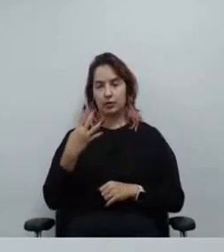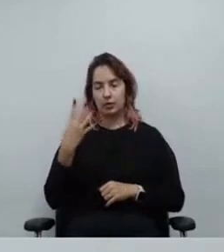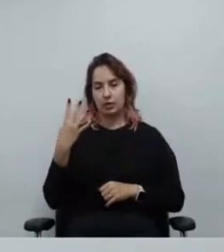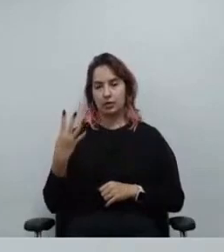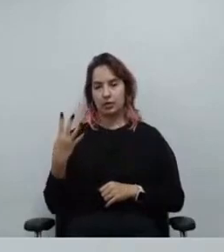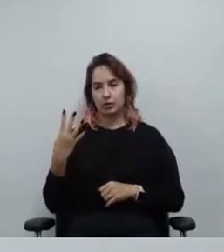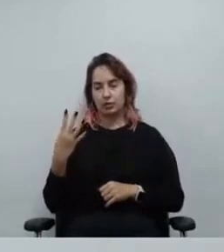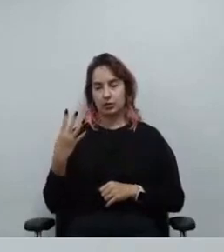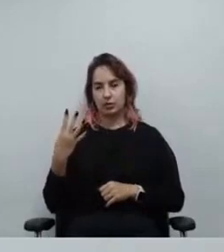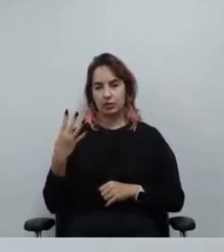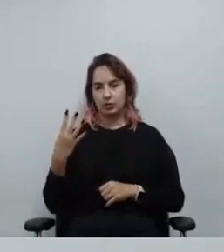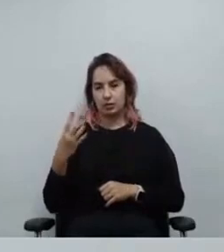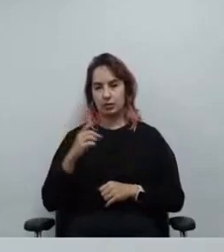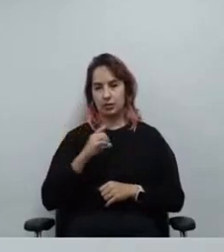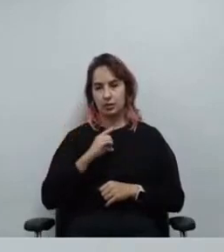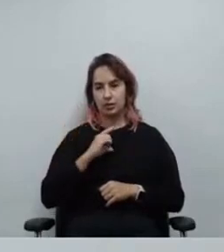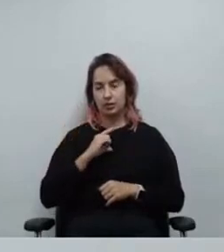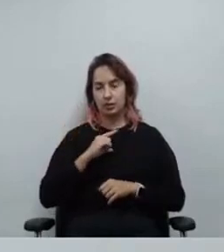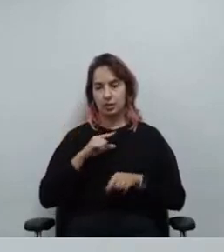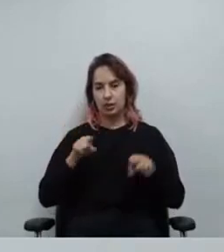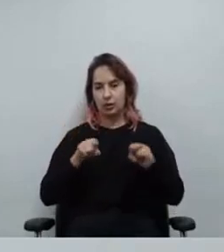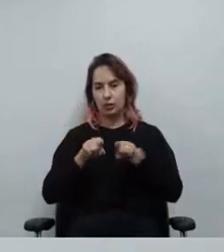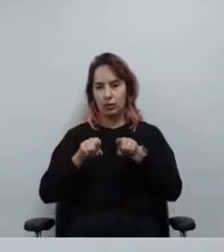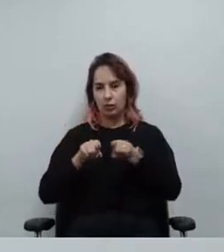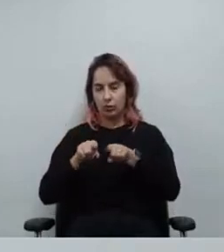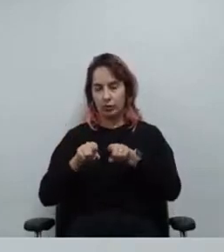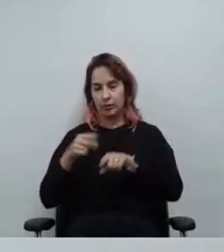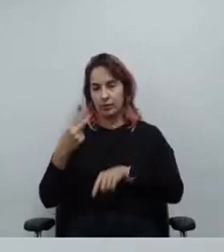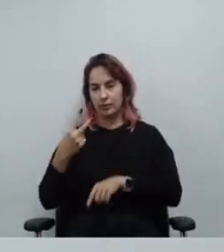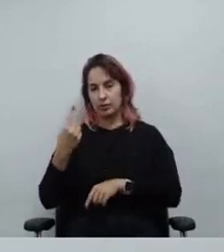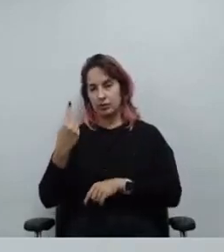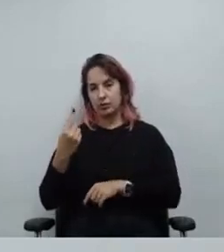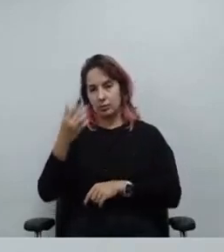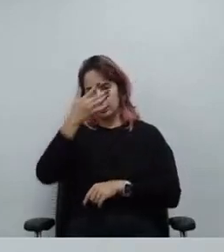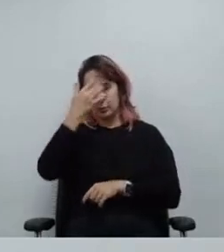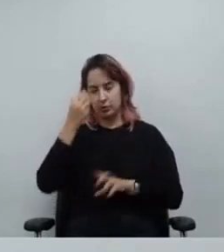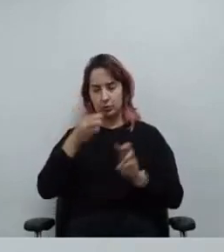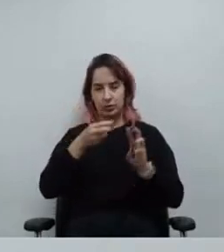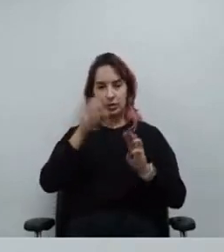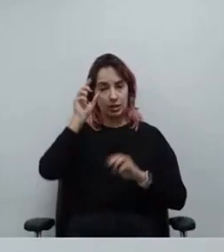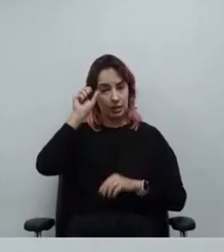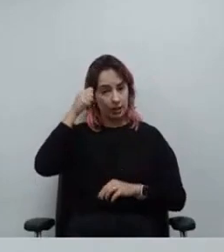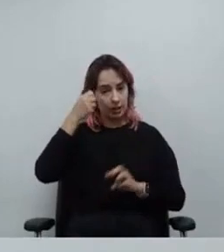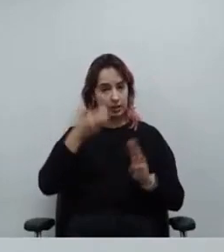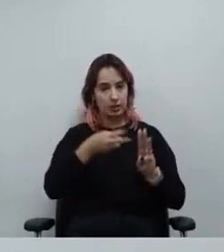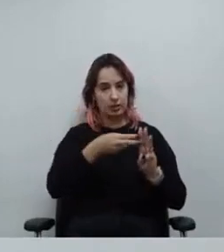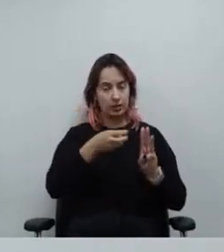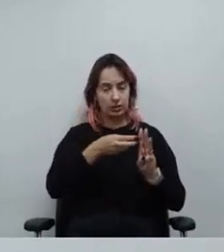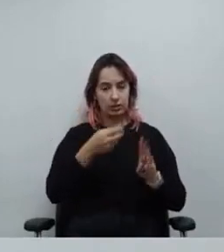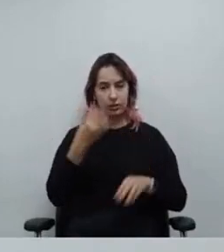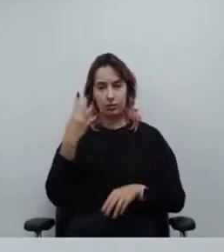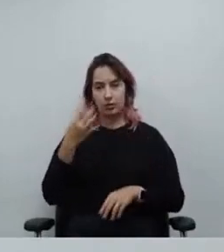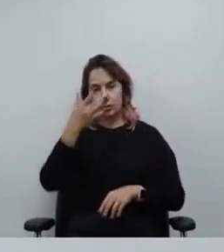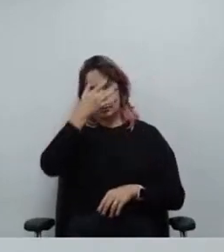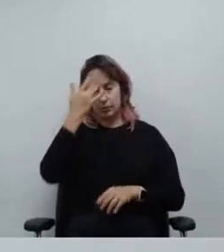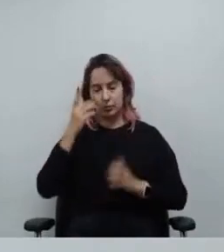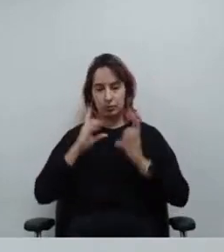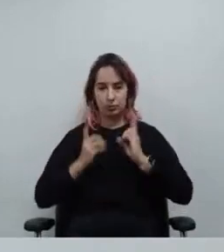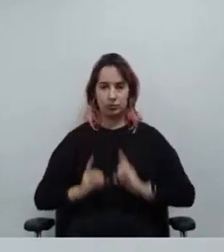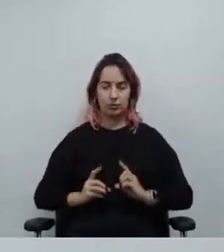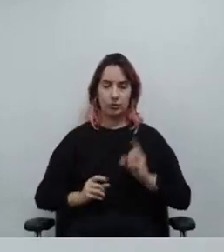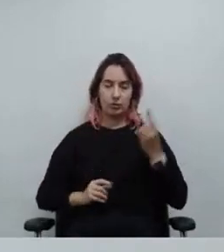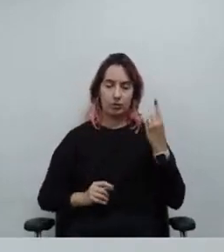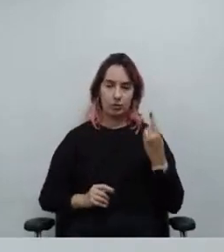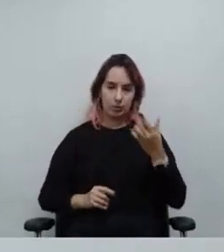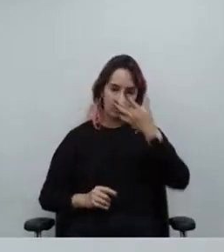44 para ampla concorrência, 21 para pessoas negras e indígenas, 4 para pessoas com deficiência e 1